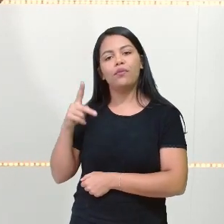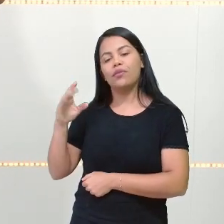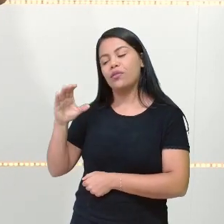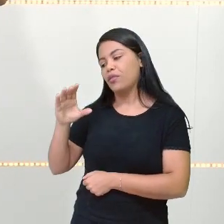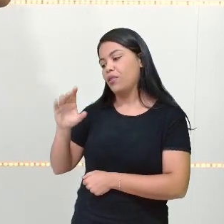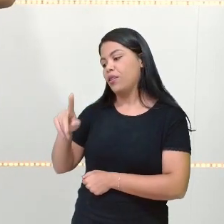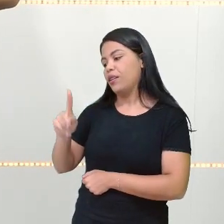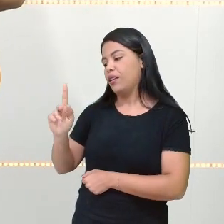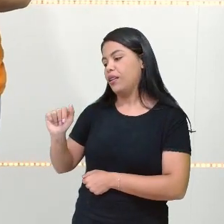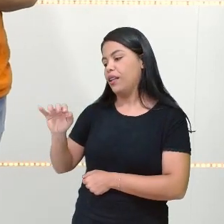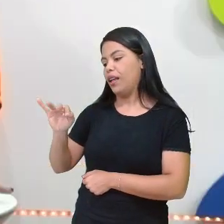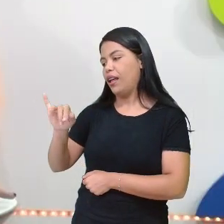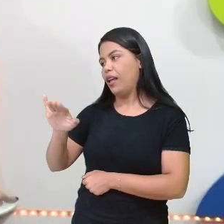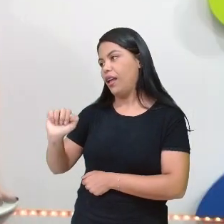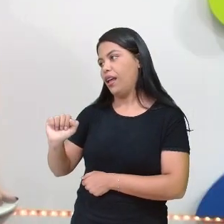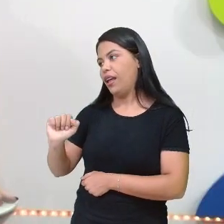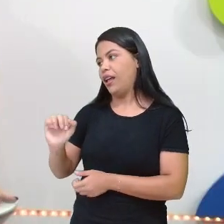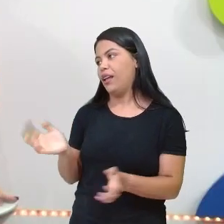aí, Kátia?